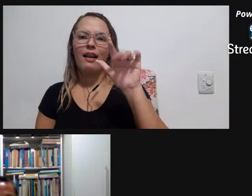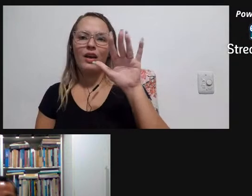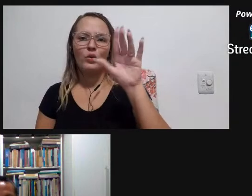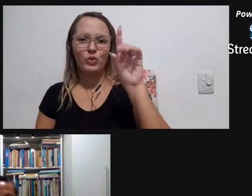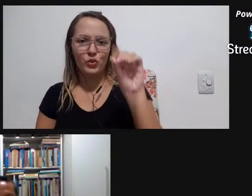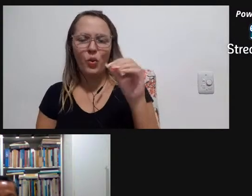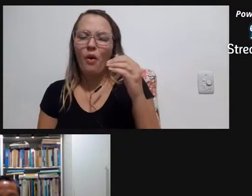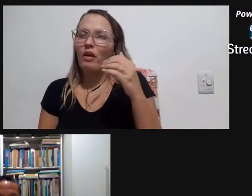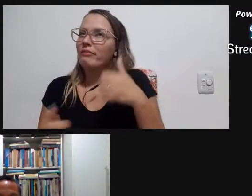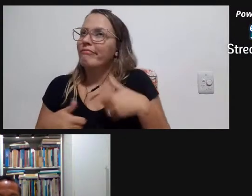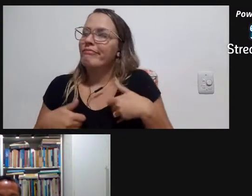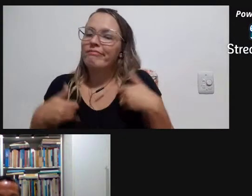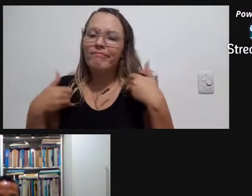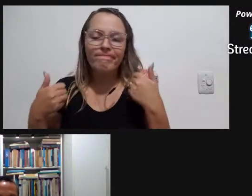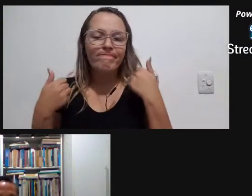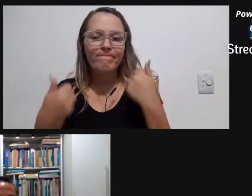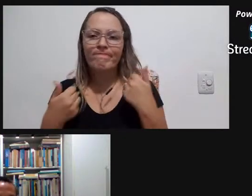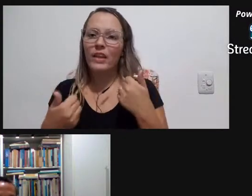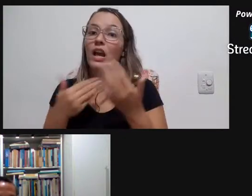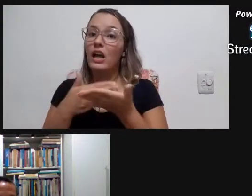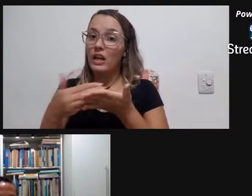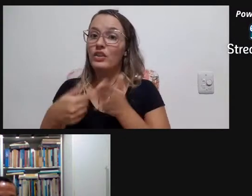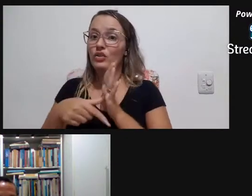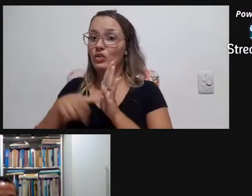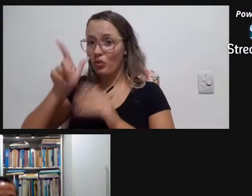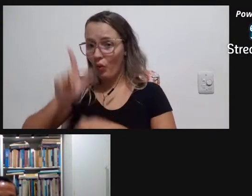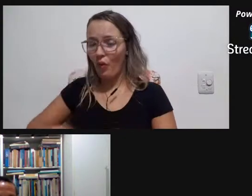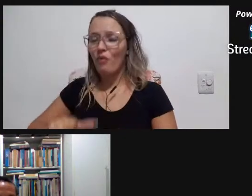estar aqui, como eu já disse no início, mas reitero.